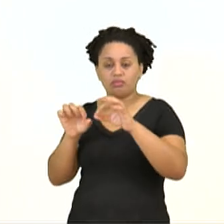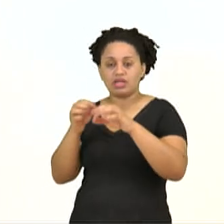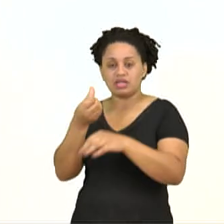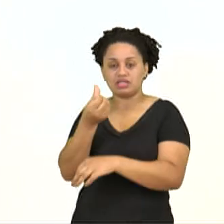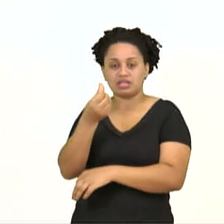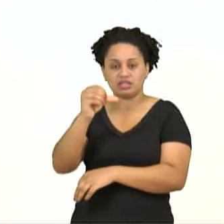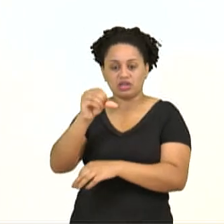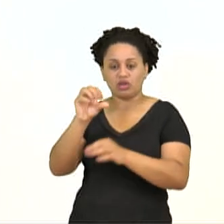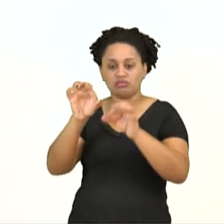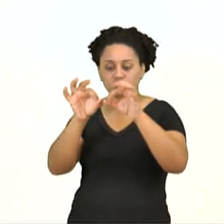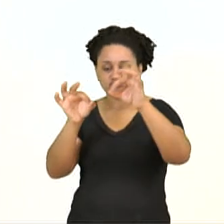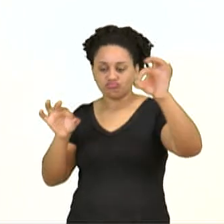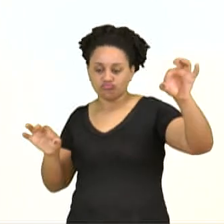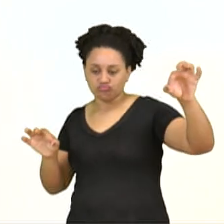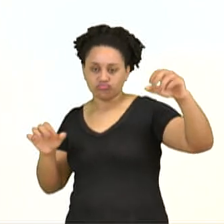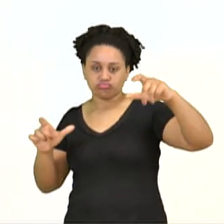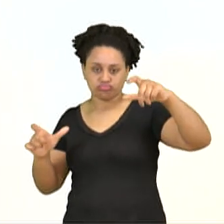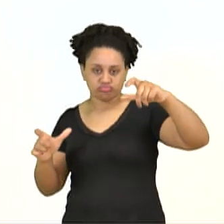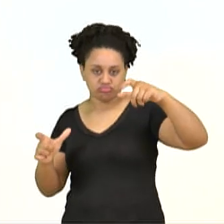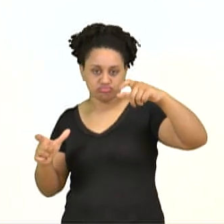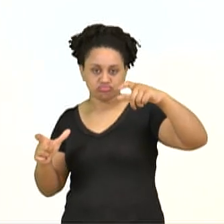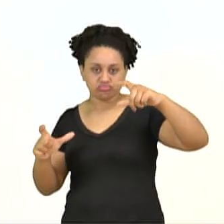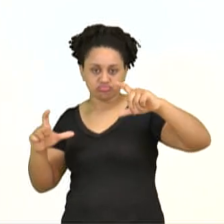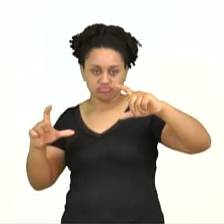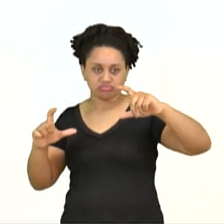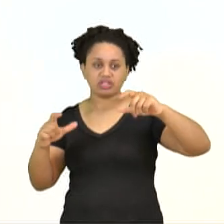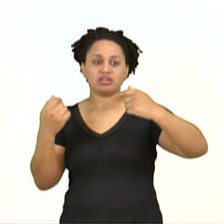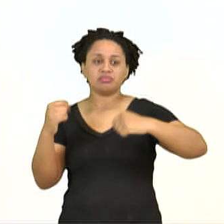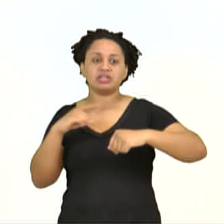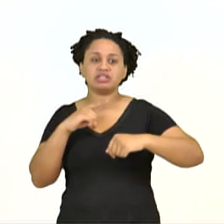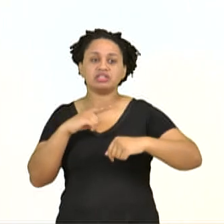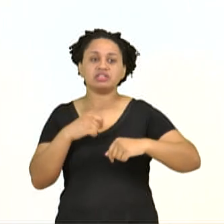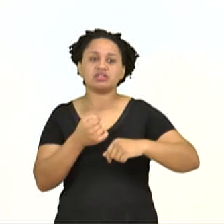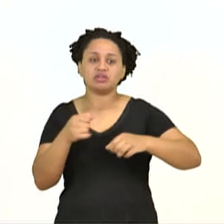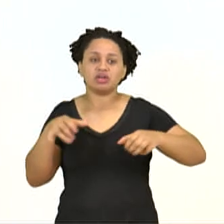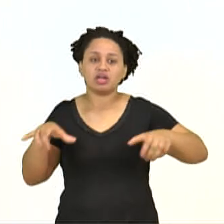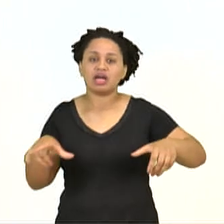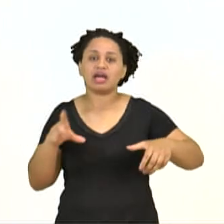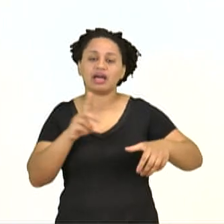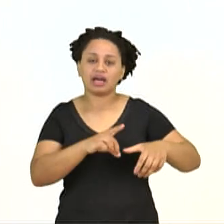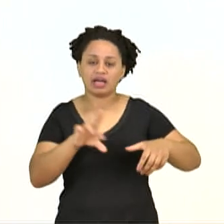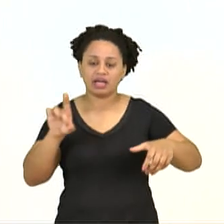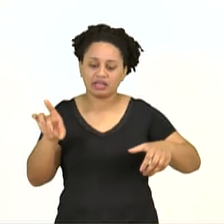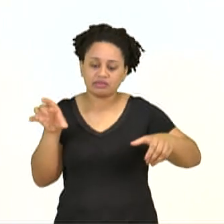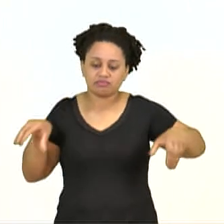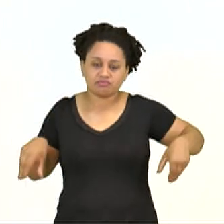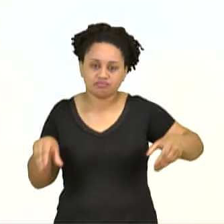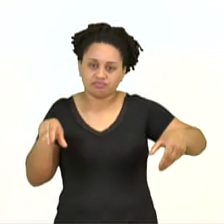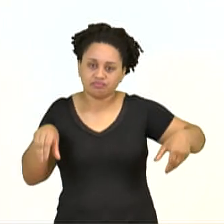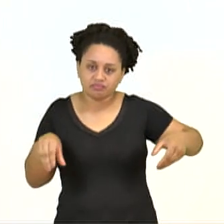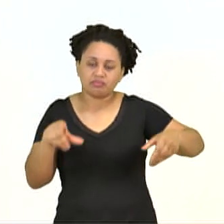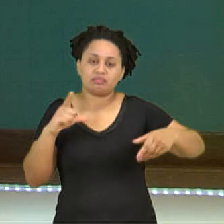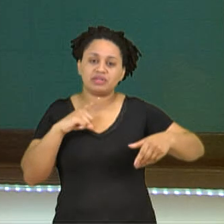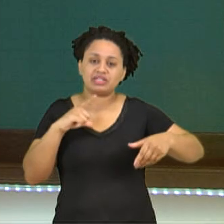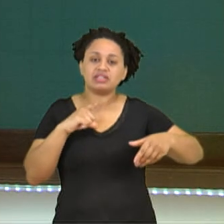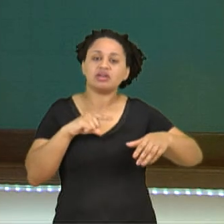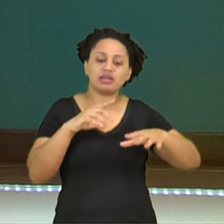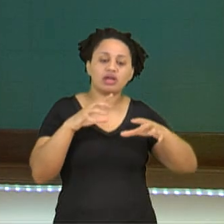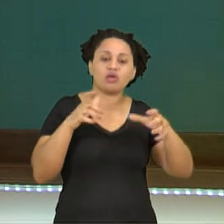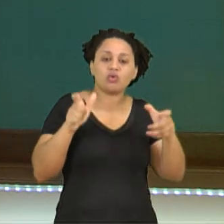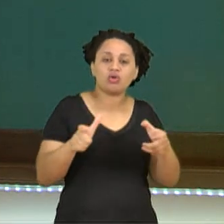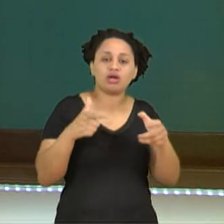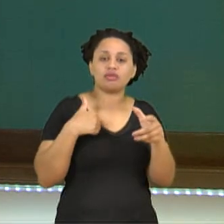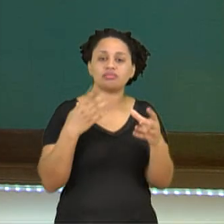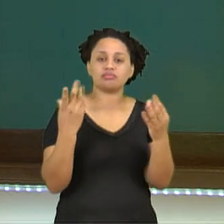de diâmetro. Deve haver um suporte para as mãos em cada roda traseira. Isso também